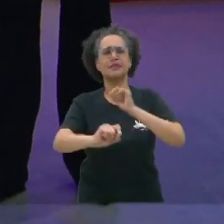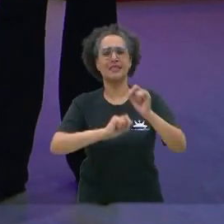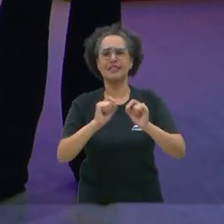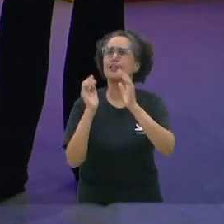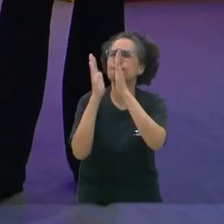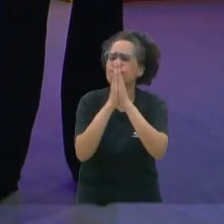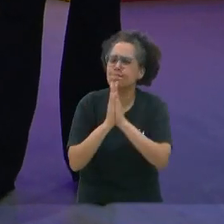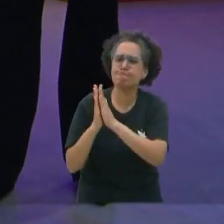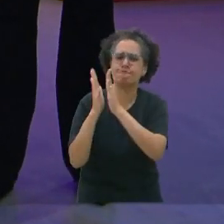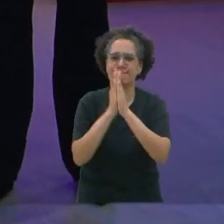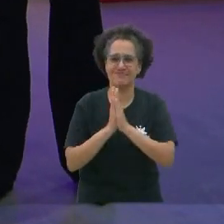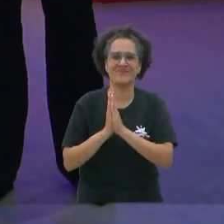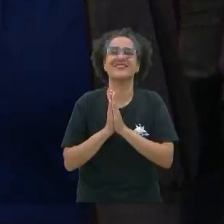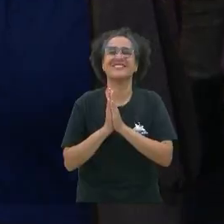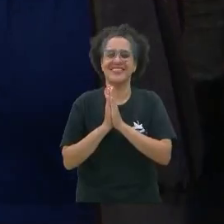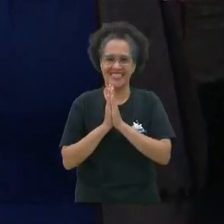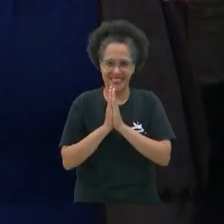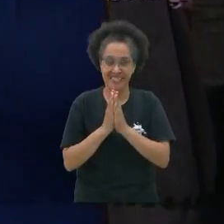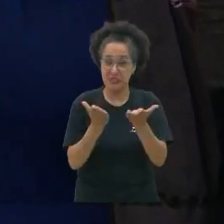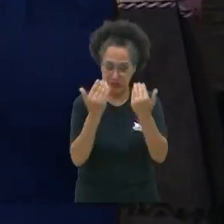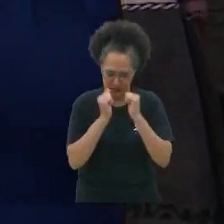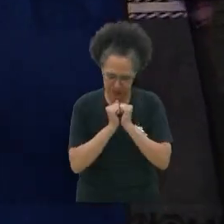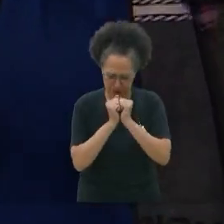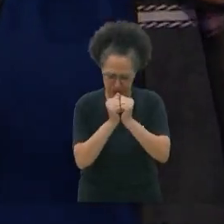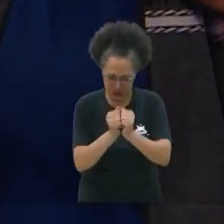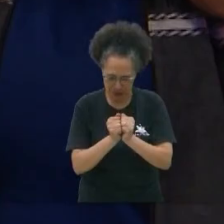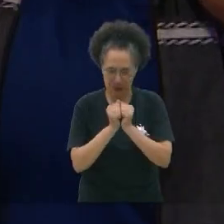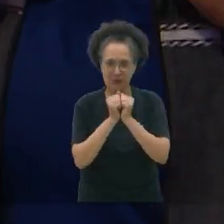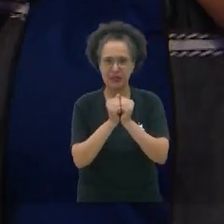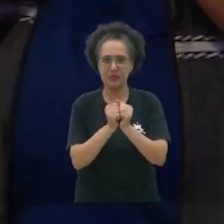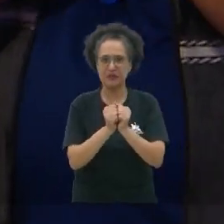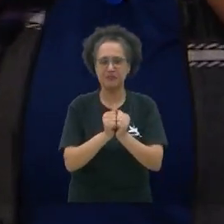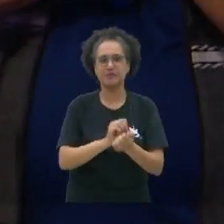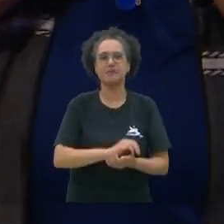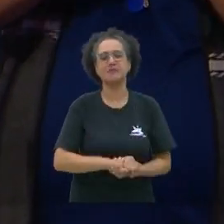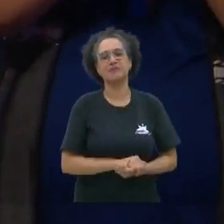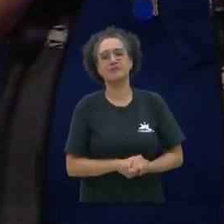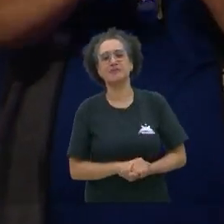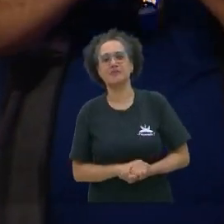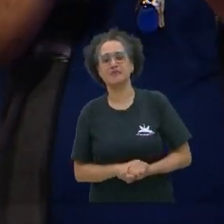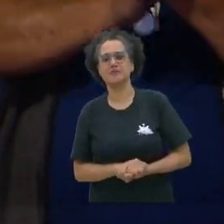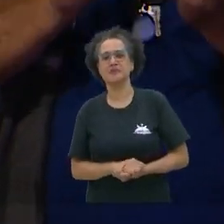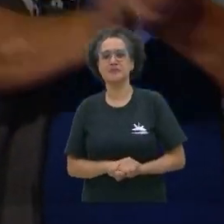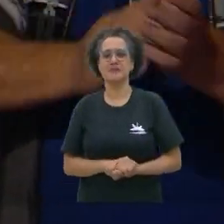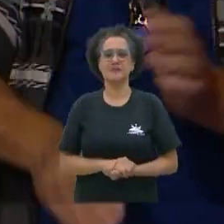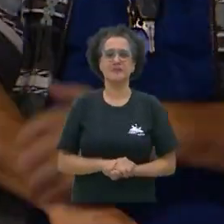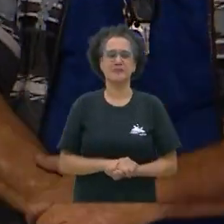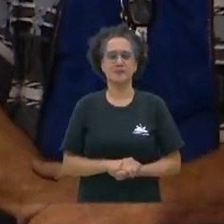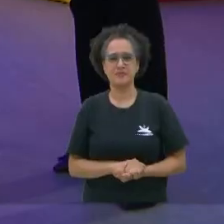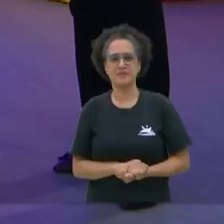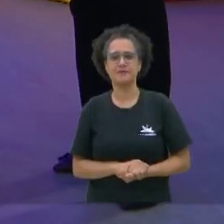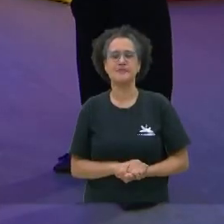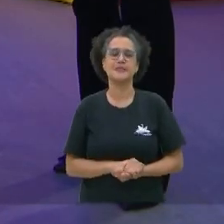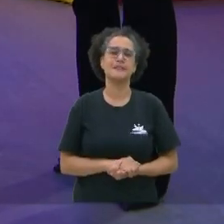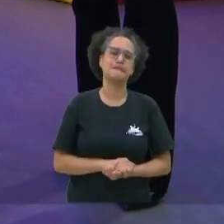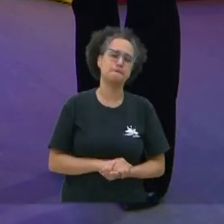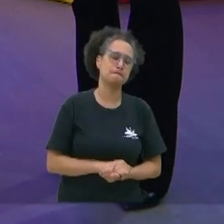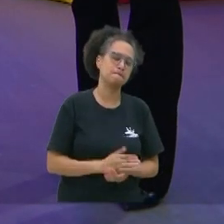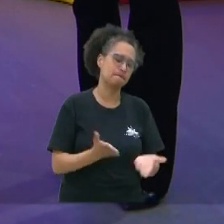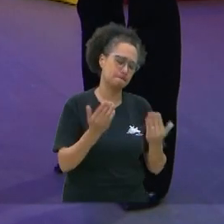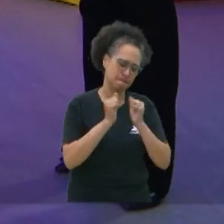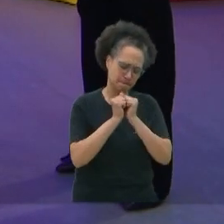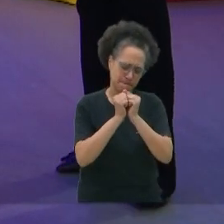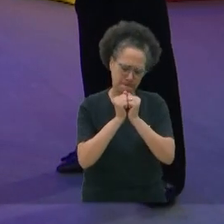e onde clamar. Vamos clamar? Podemos cantar mais uma vez? Vamos. Podemos, irmã? Então vamos cantar